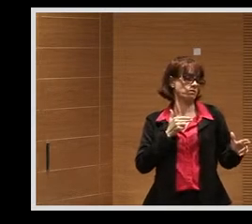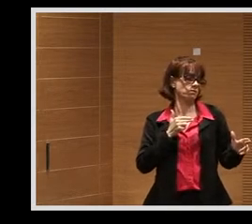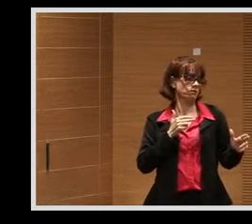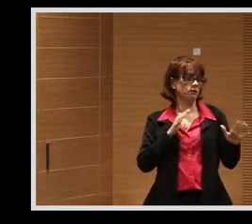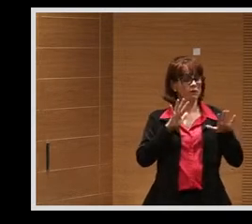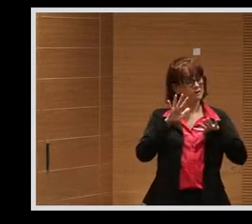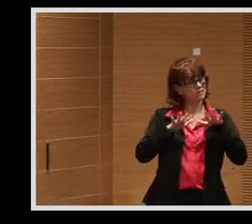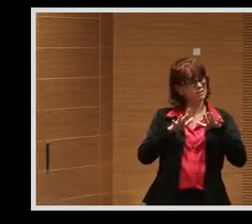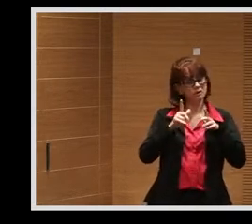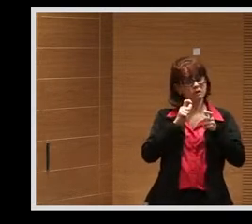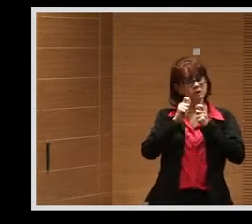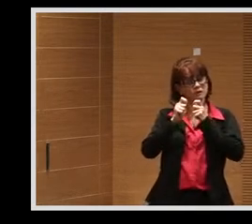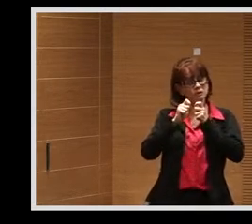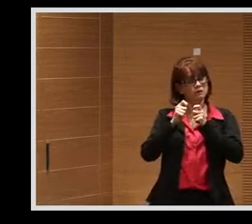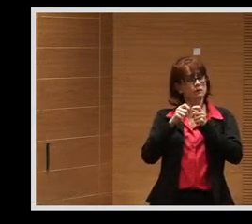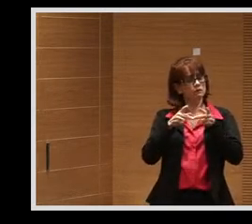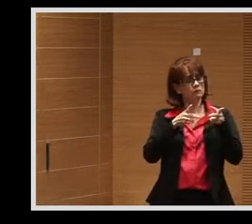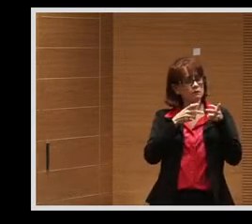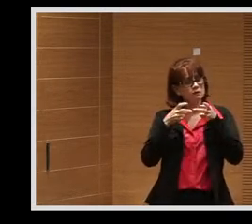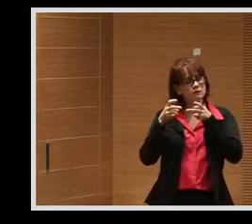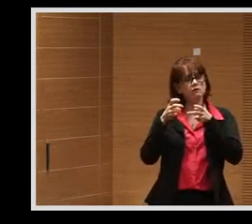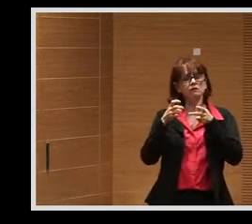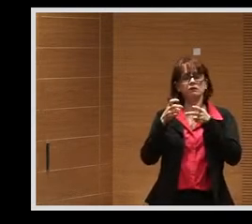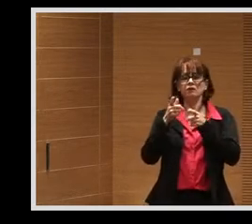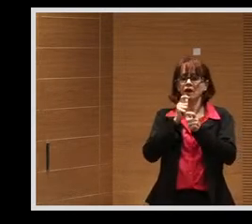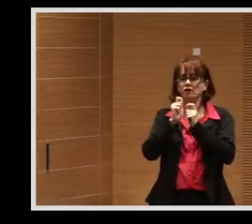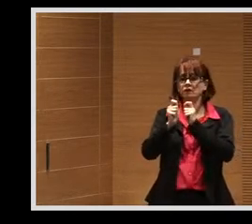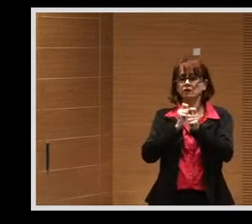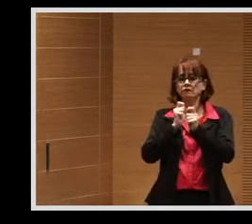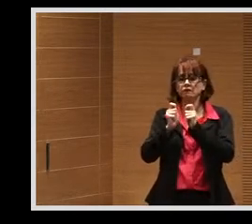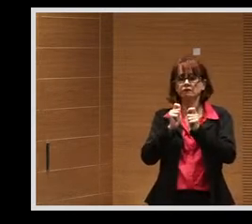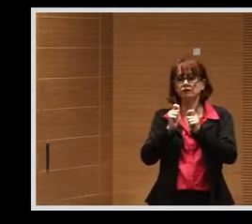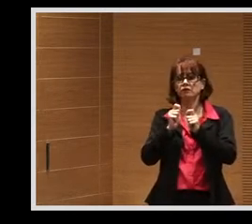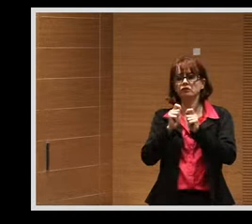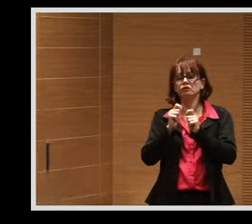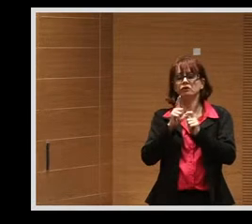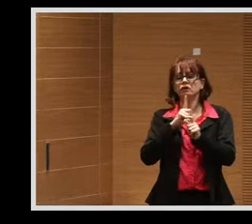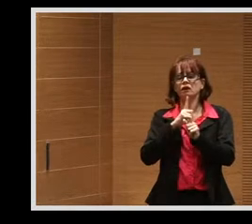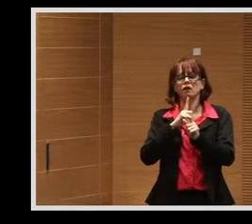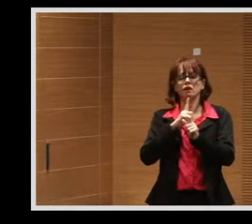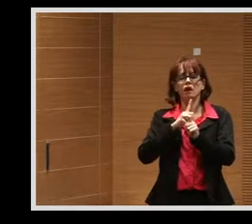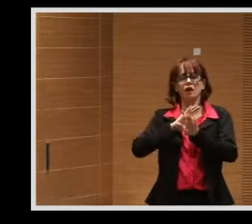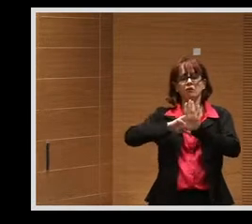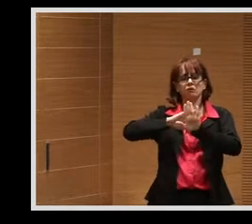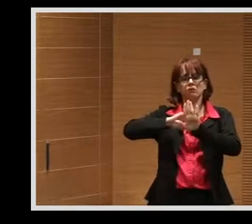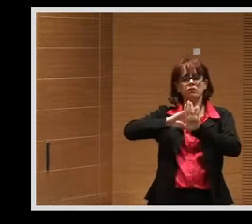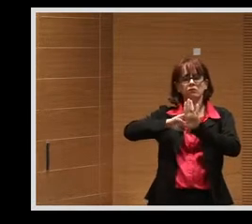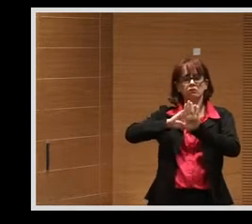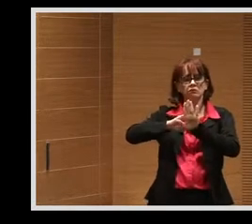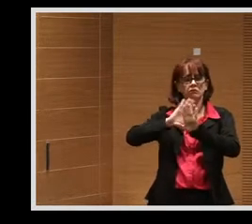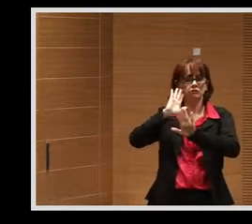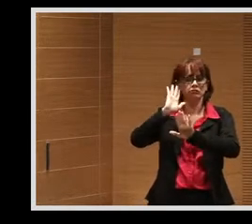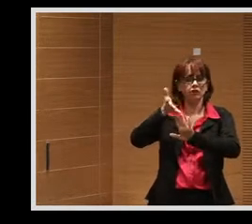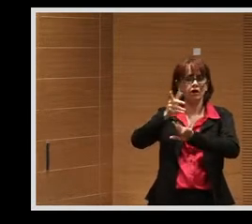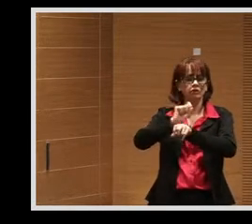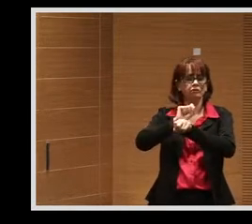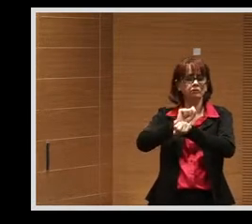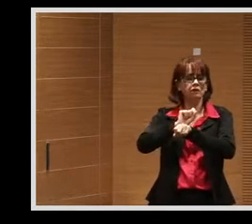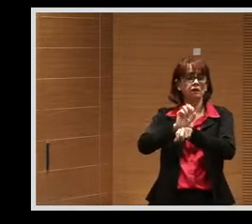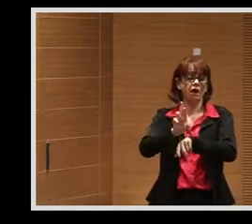não, mas a gente tem visto o impasse das entrevistas estarem esperando